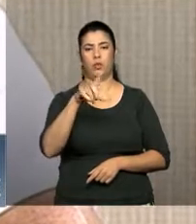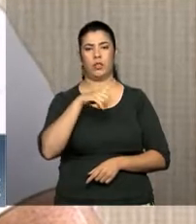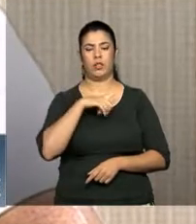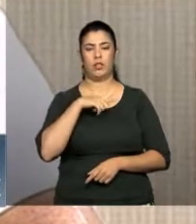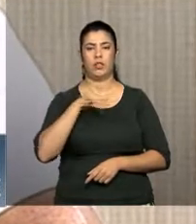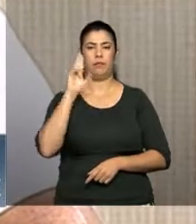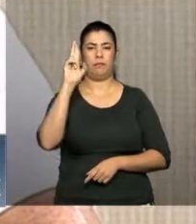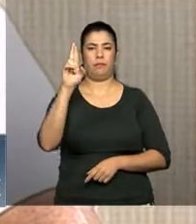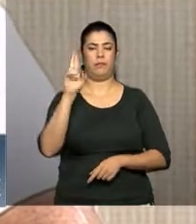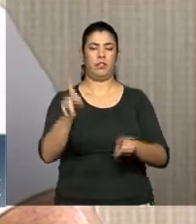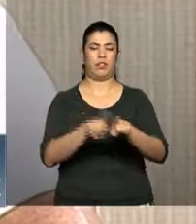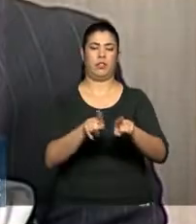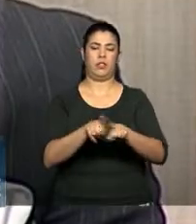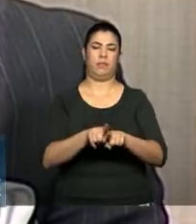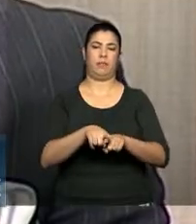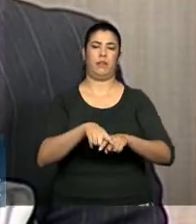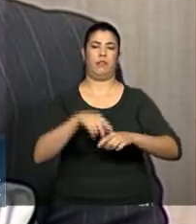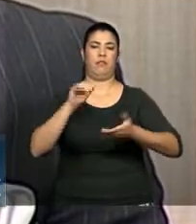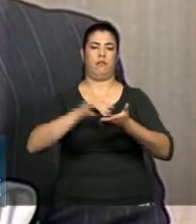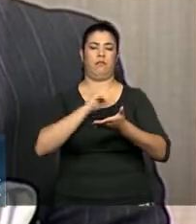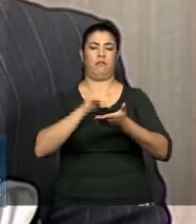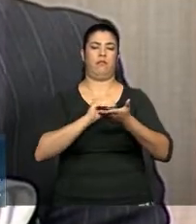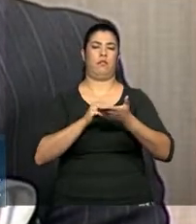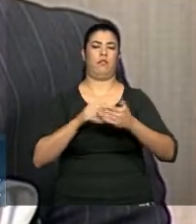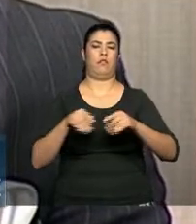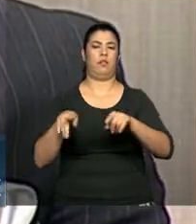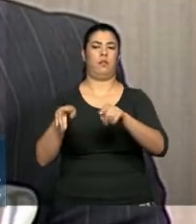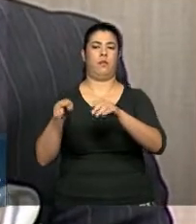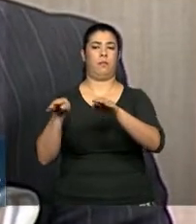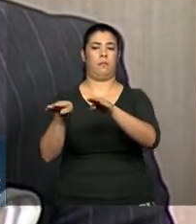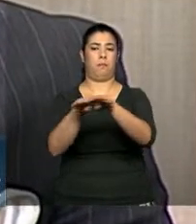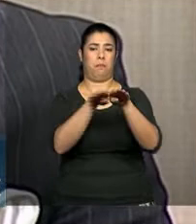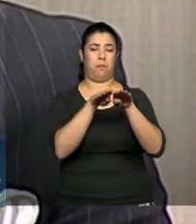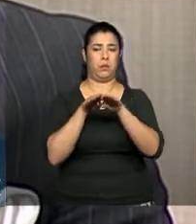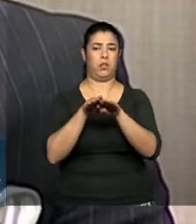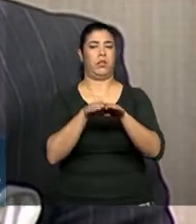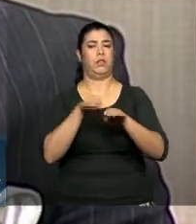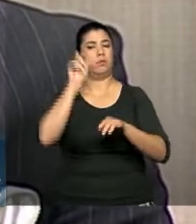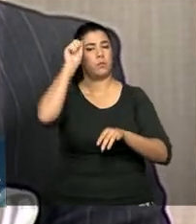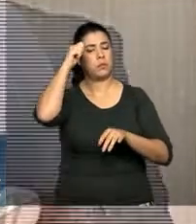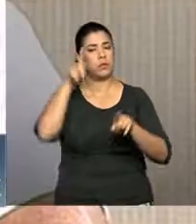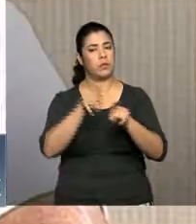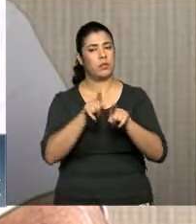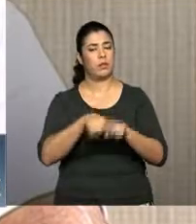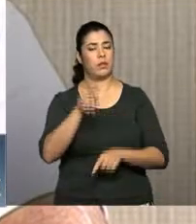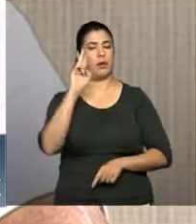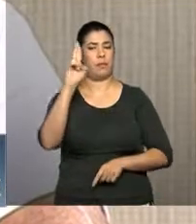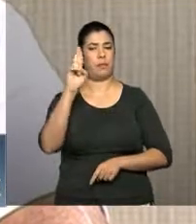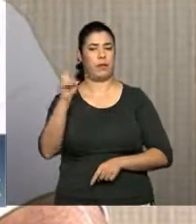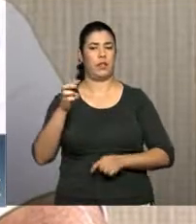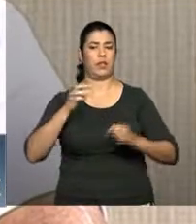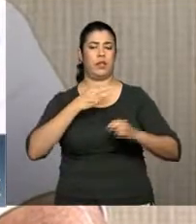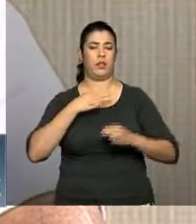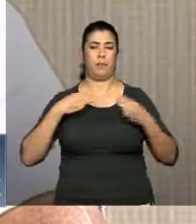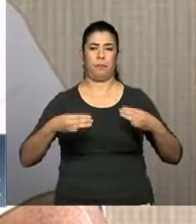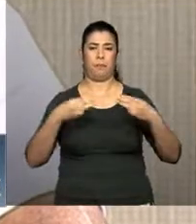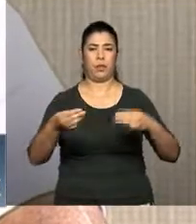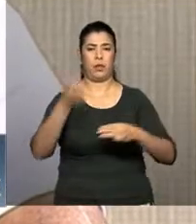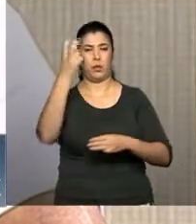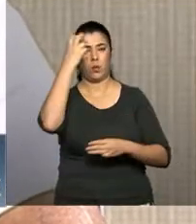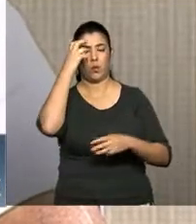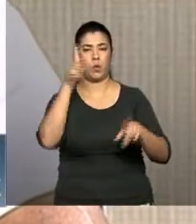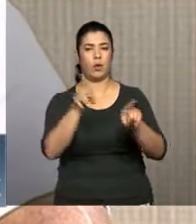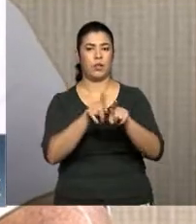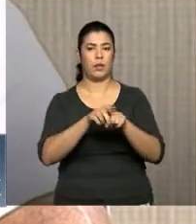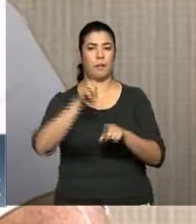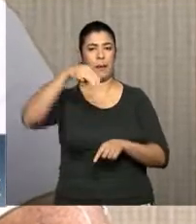políticas de igualdade racial mais racial como também nós temos aqui representando o ministério da cultura do mec e da secretaria